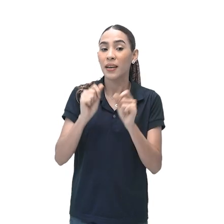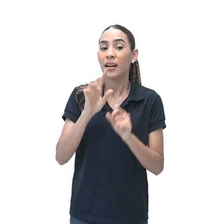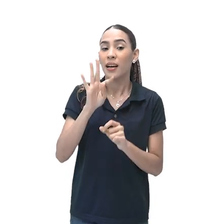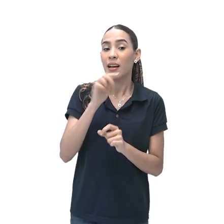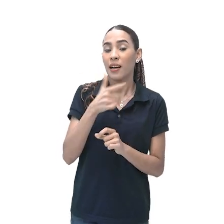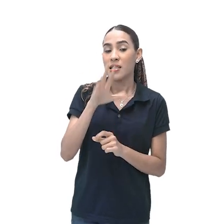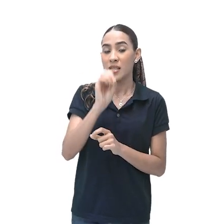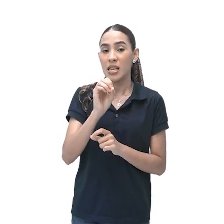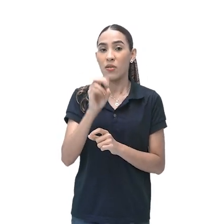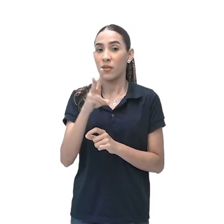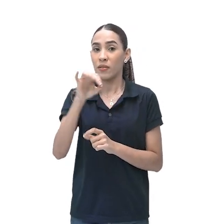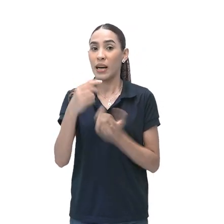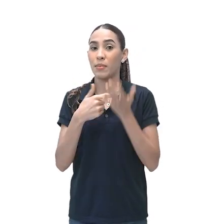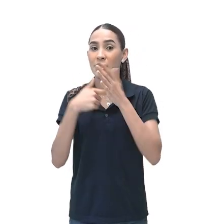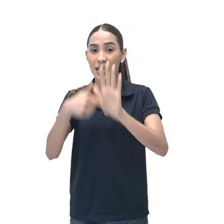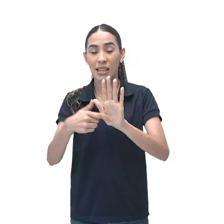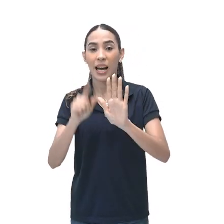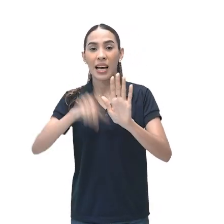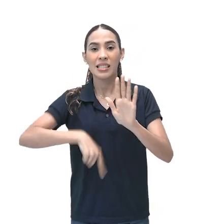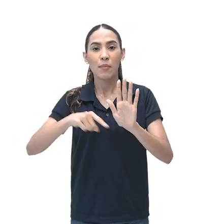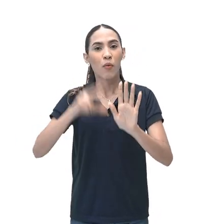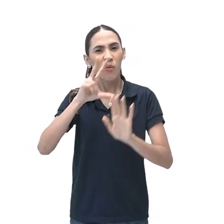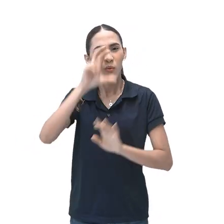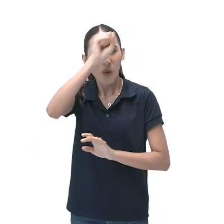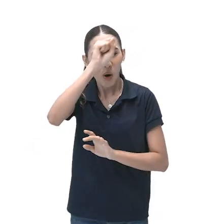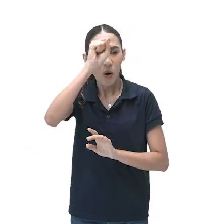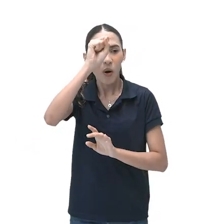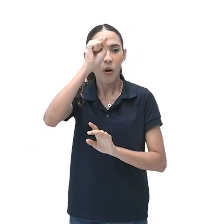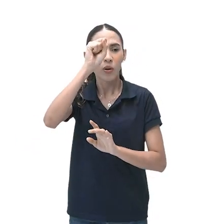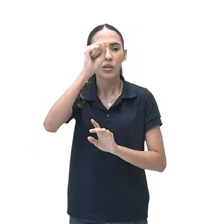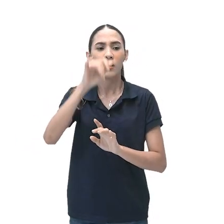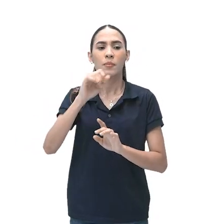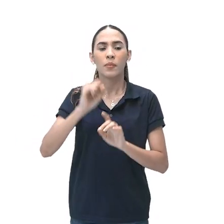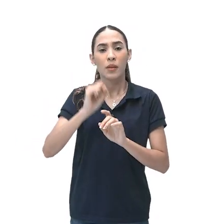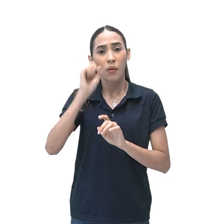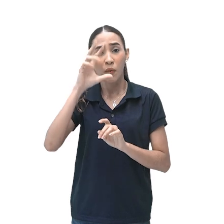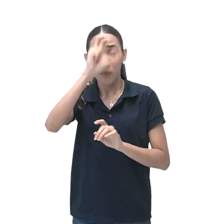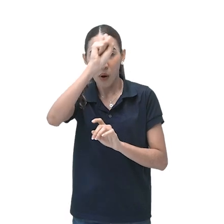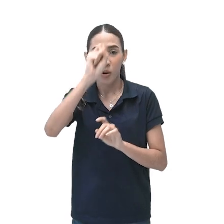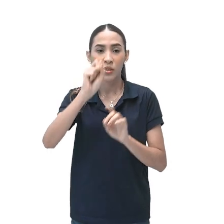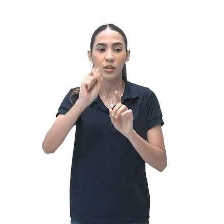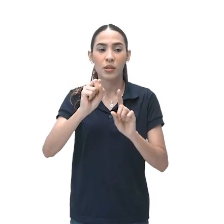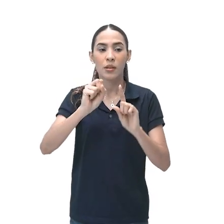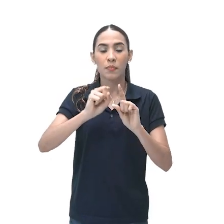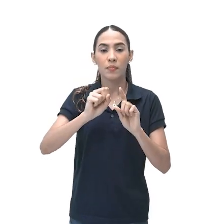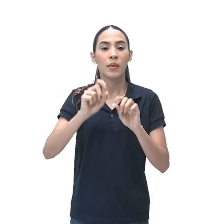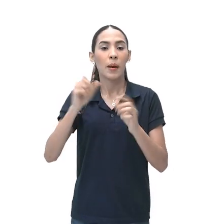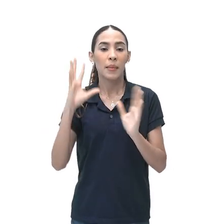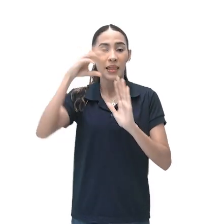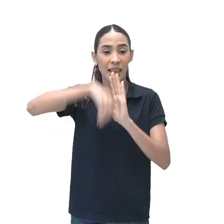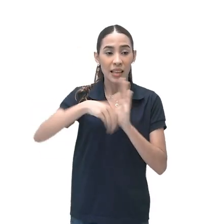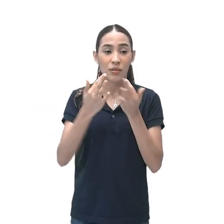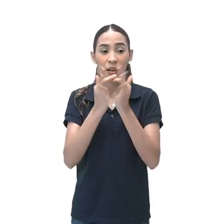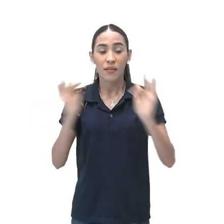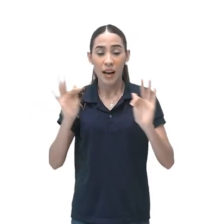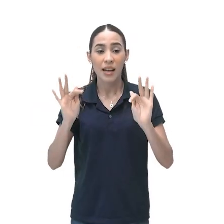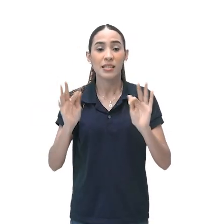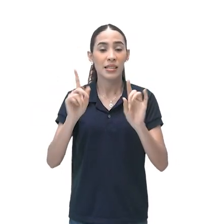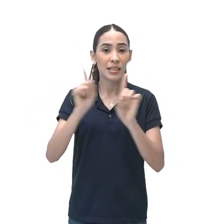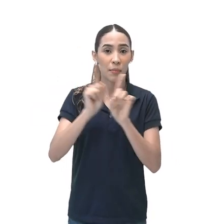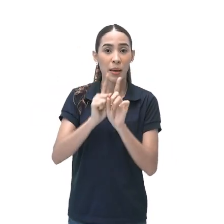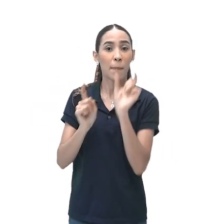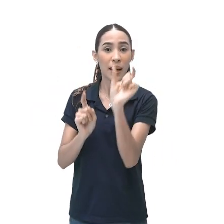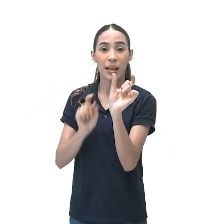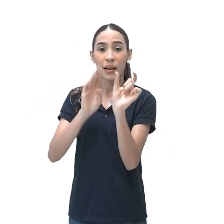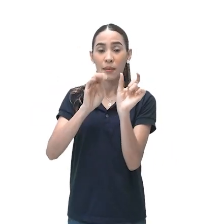tão trazendo uma ideia de intensidade, intensificando a ideia de beleza presente no enunciado, na